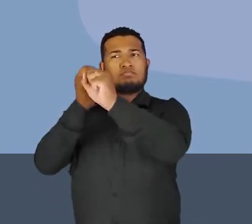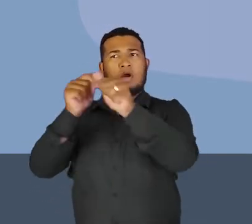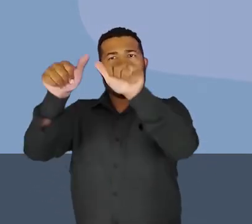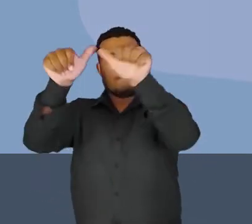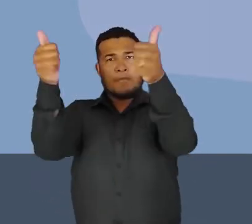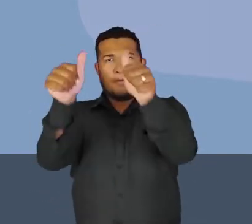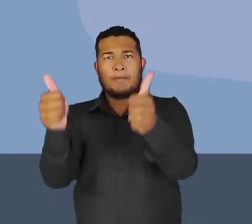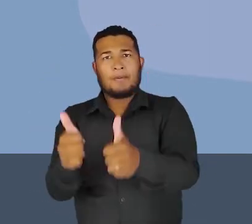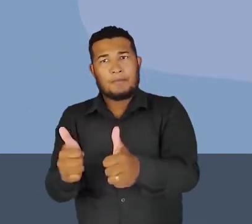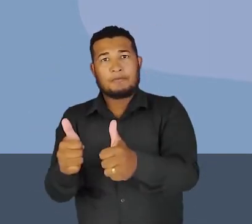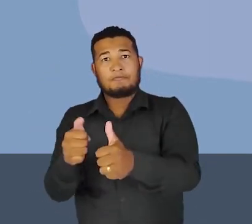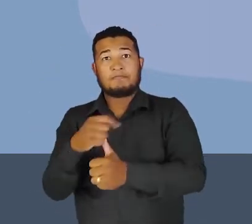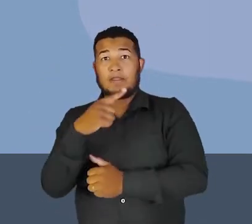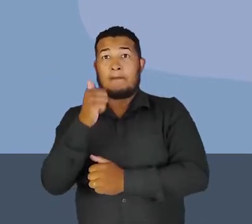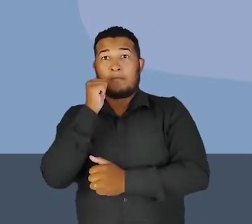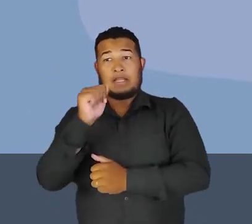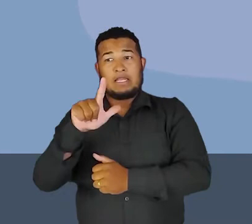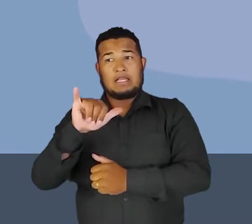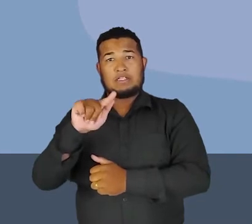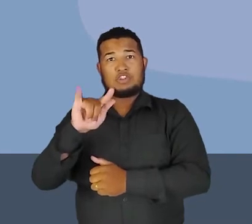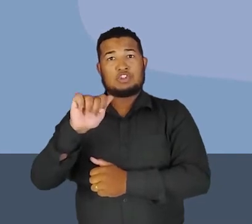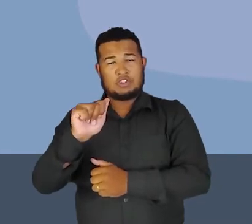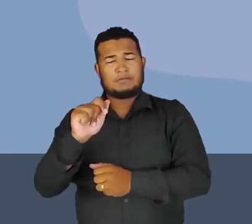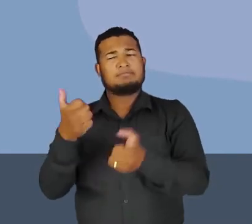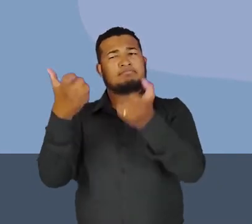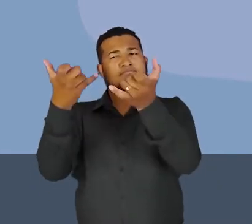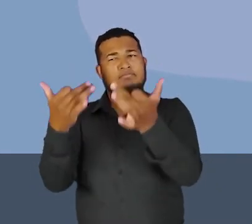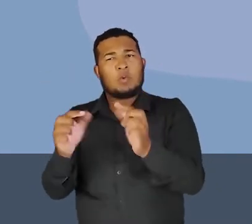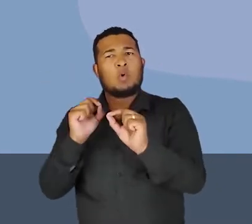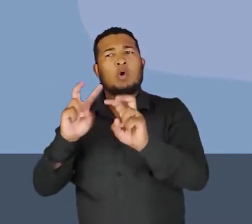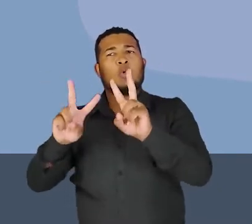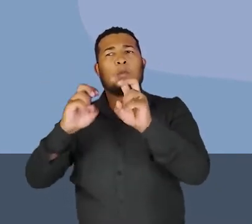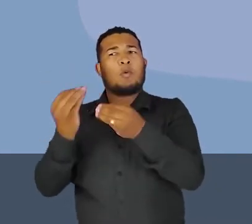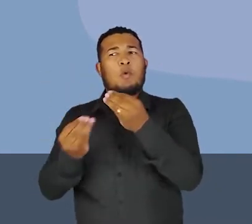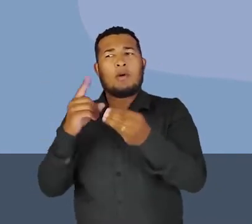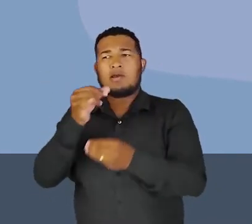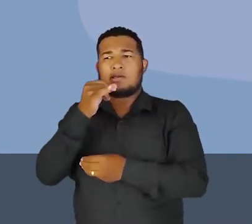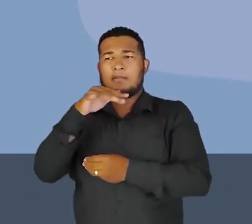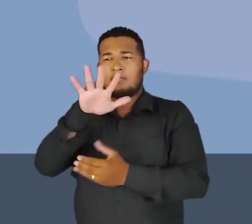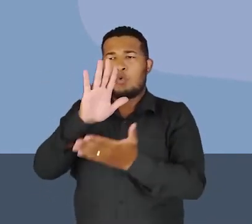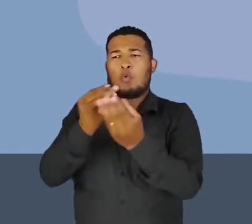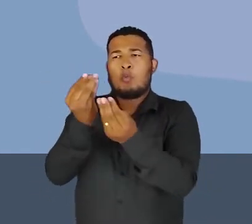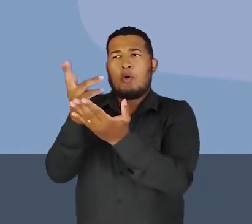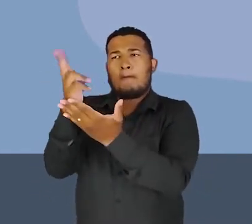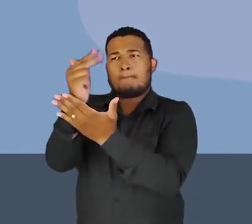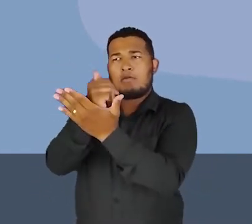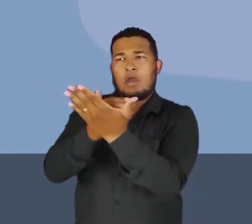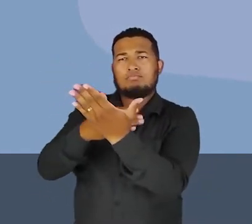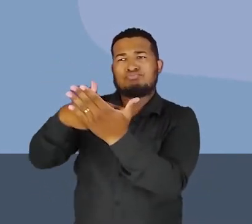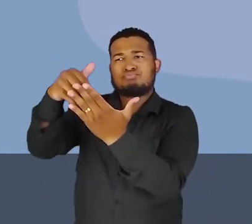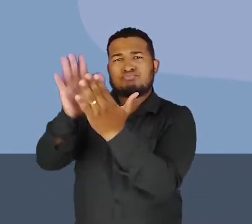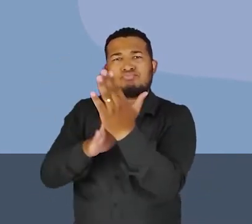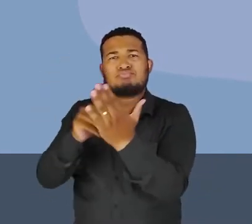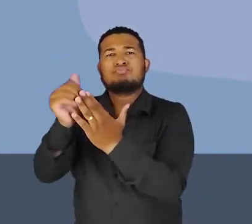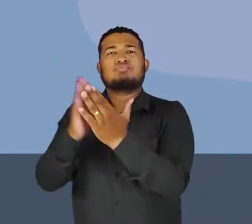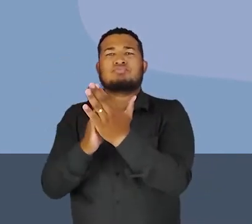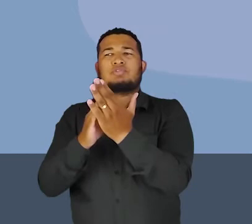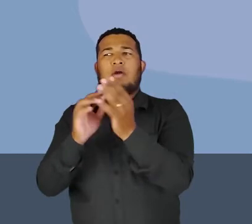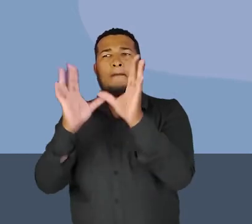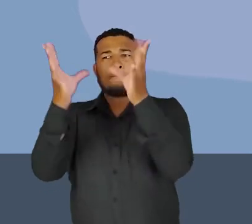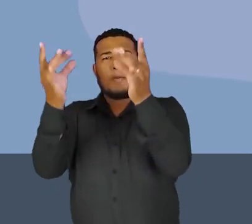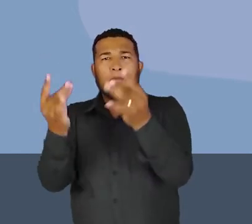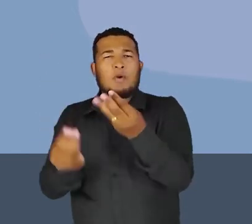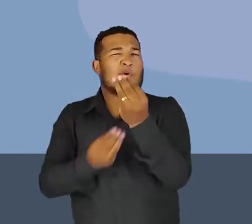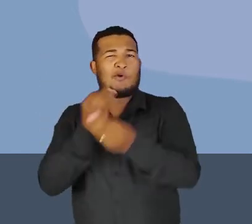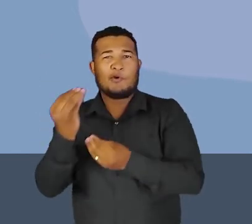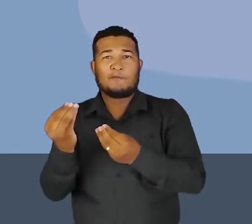Clark ela já vinha desenvolvendo alguns questionamentos acerca da própria superfície da pintura, né? Assim como o Elliot Sica, né? Então ela